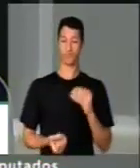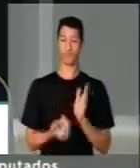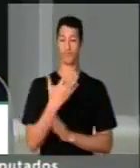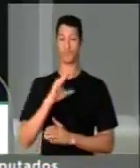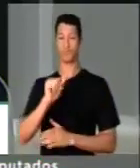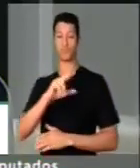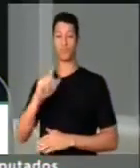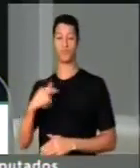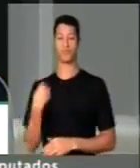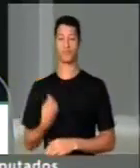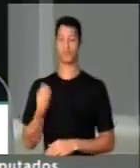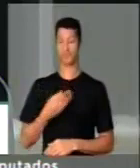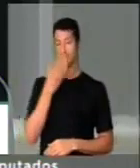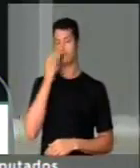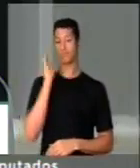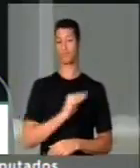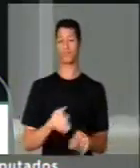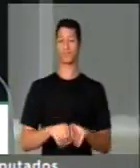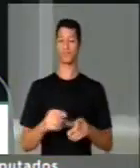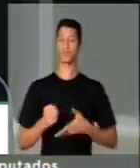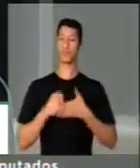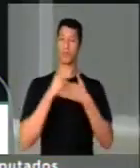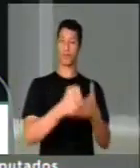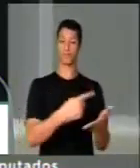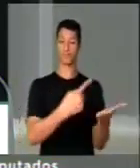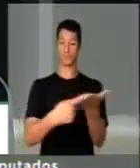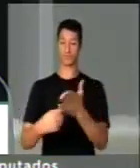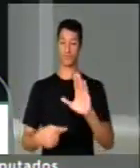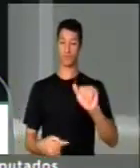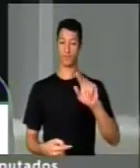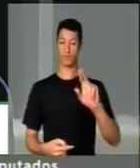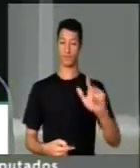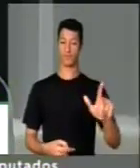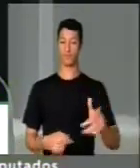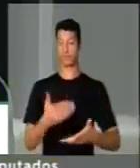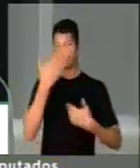produtores rurais, que são abnegados e que têm levado esse negócio cacau à frente, presidente.